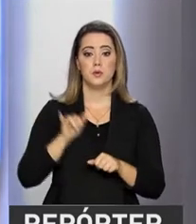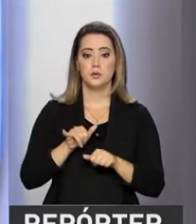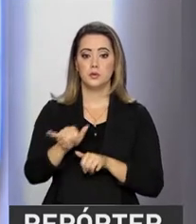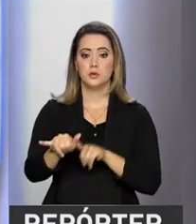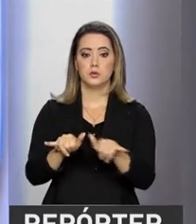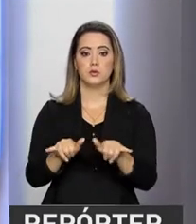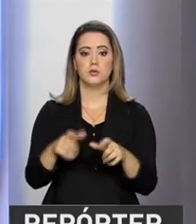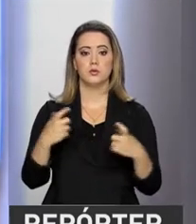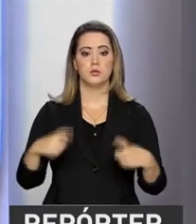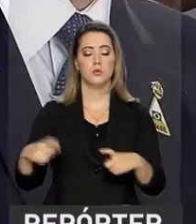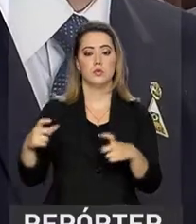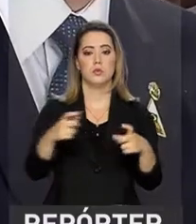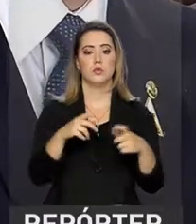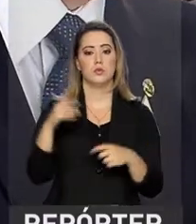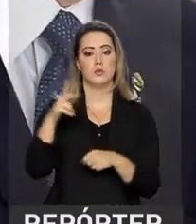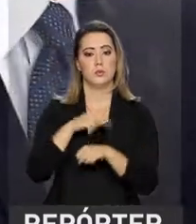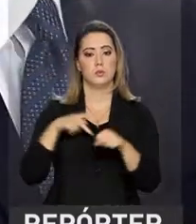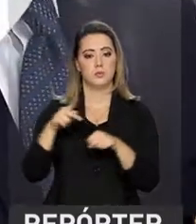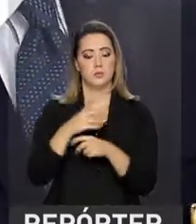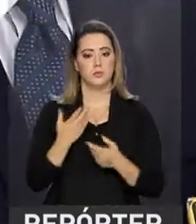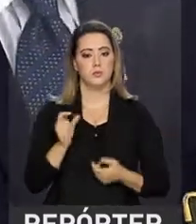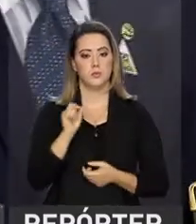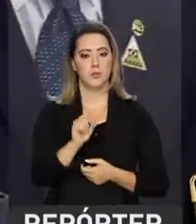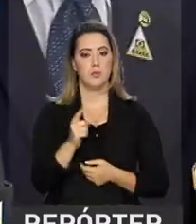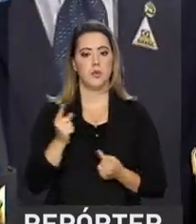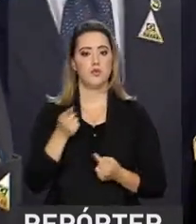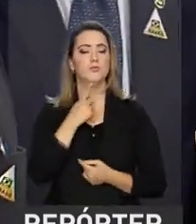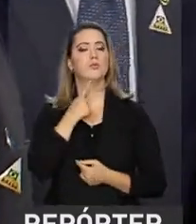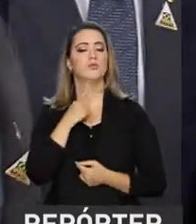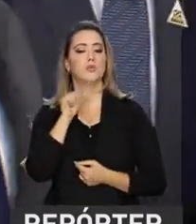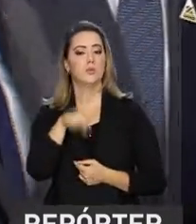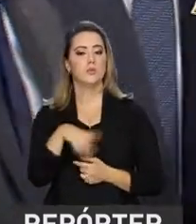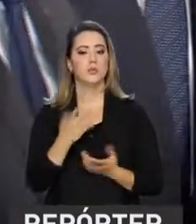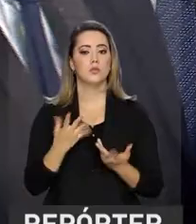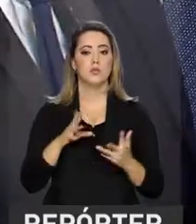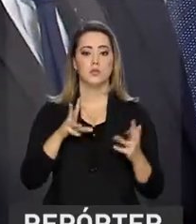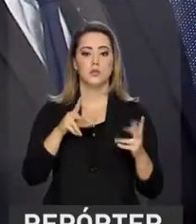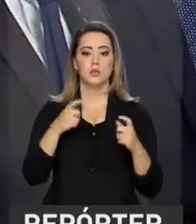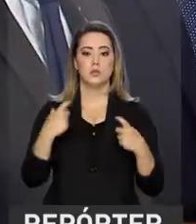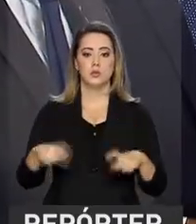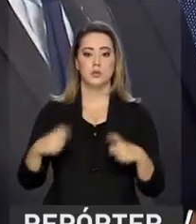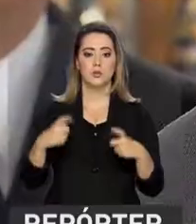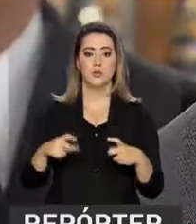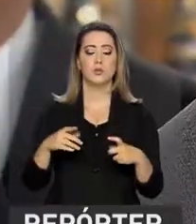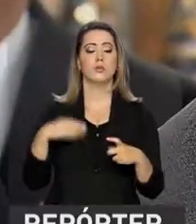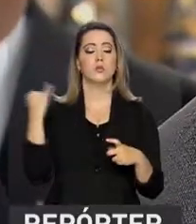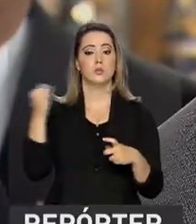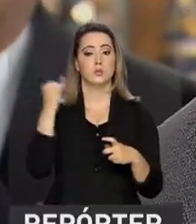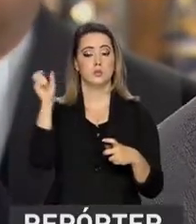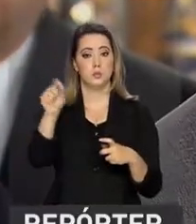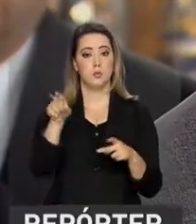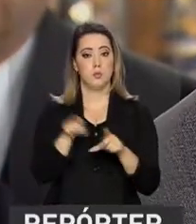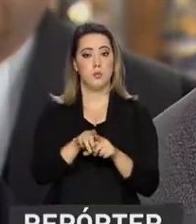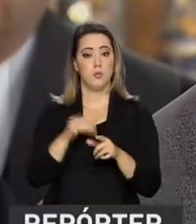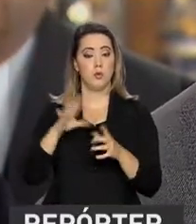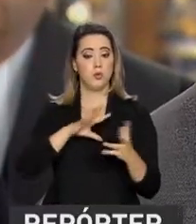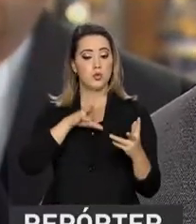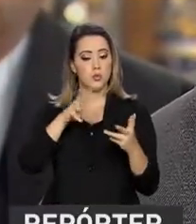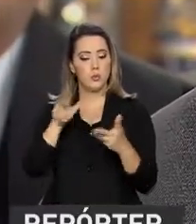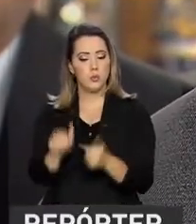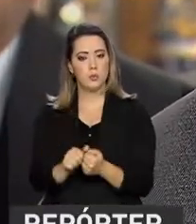regional do país a intenção com as obras é internacionalizar o aeroporto o ministro dos transportes